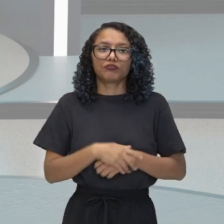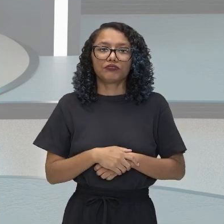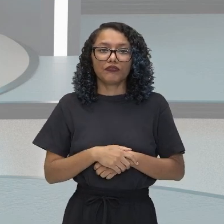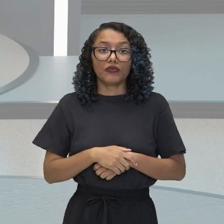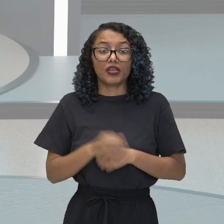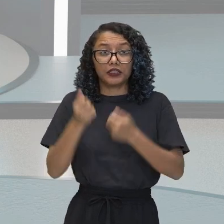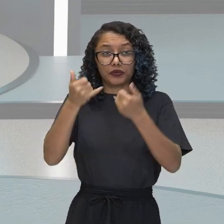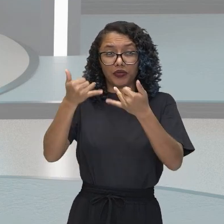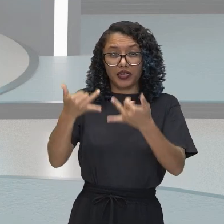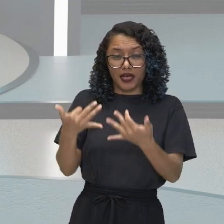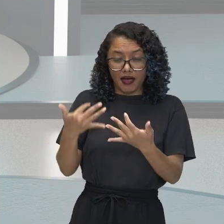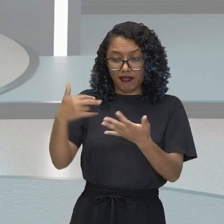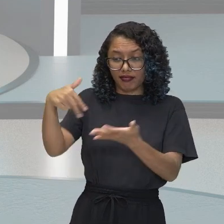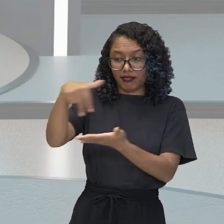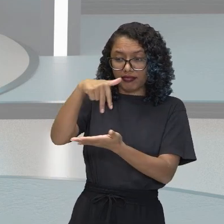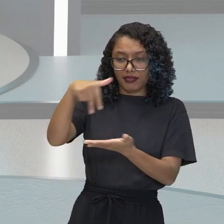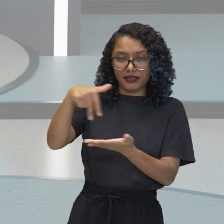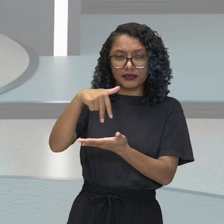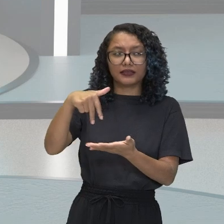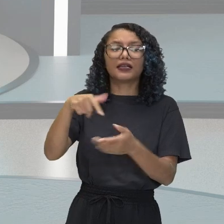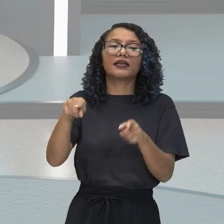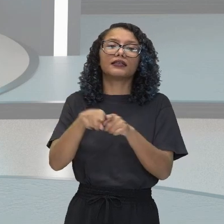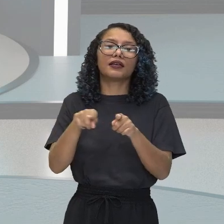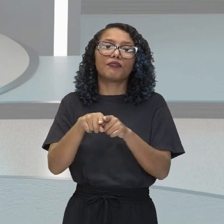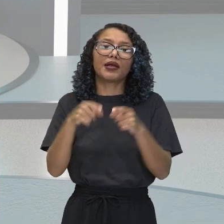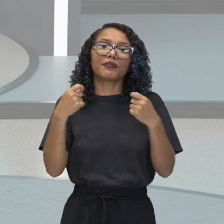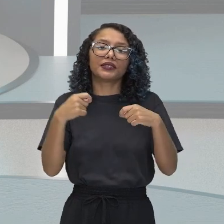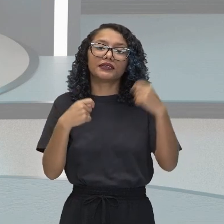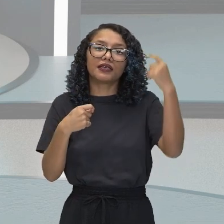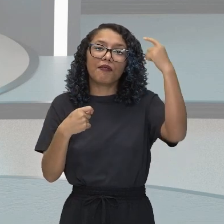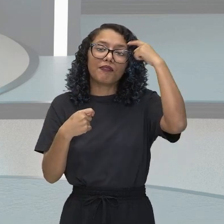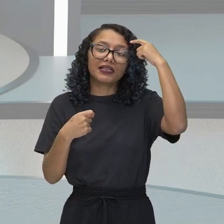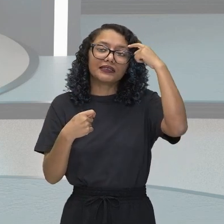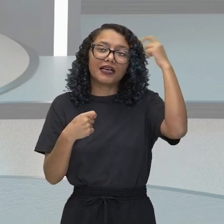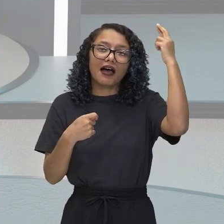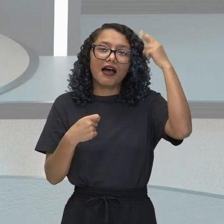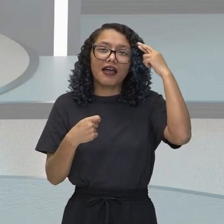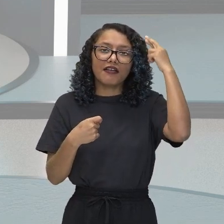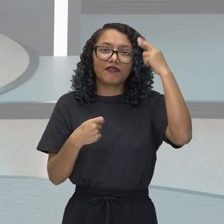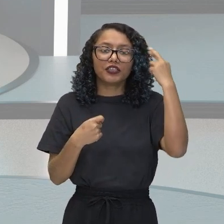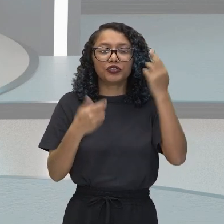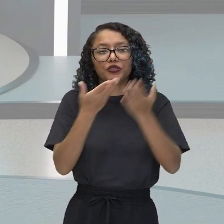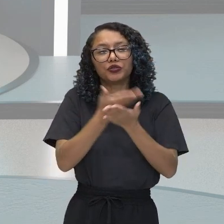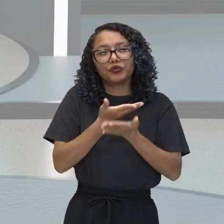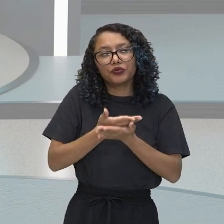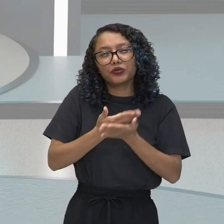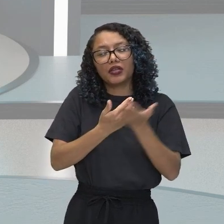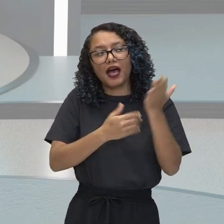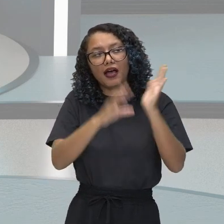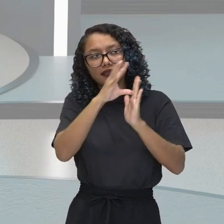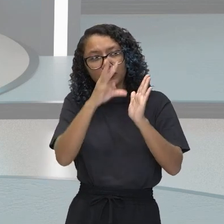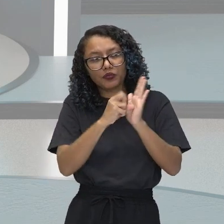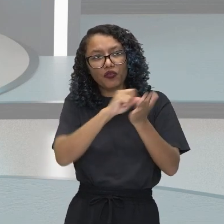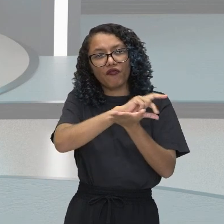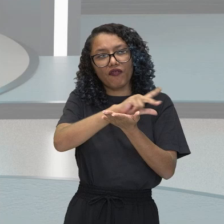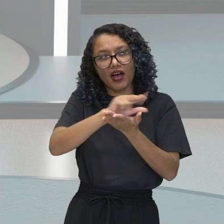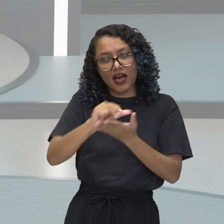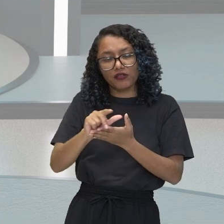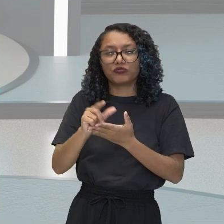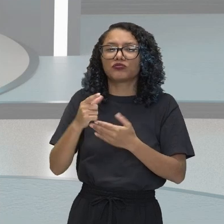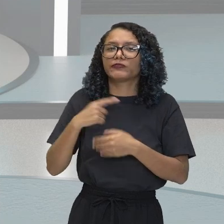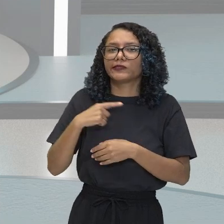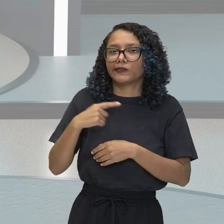também começarmos a refletir e a estudar os símbolos ao nosso redor. Assim, vamos